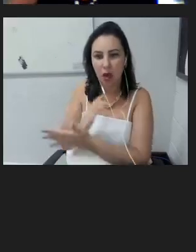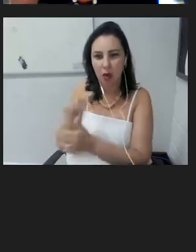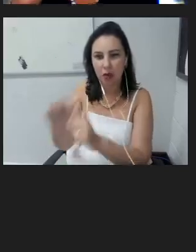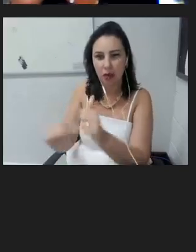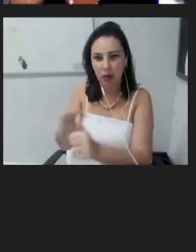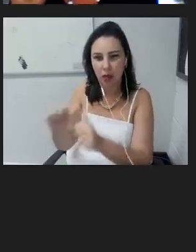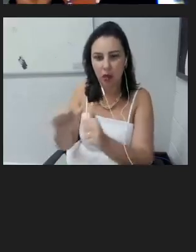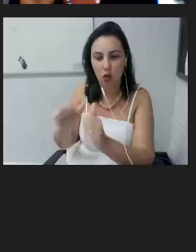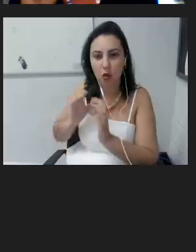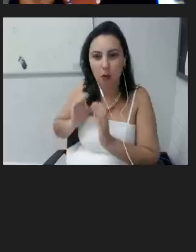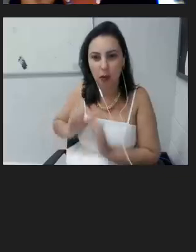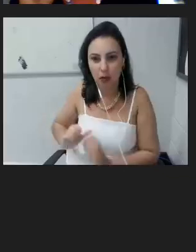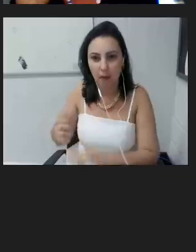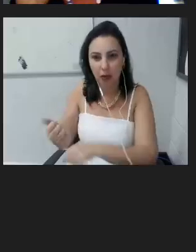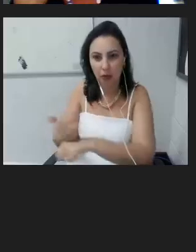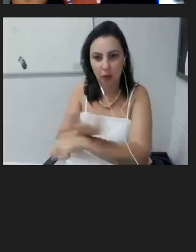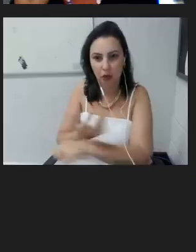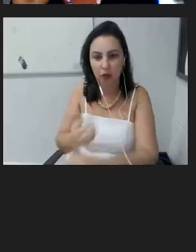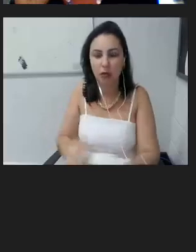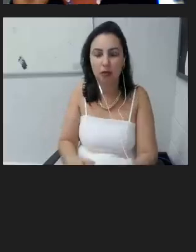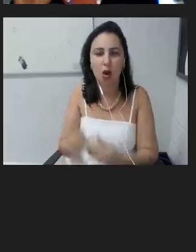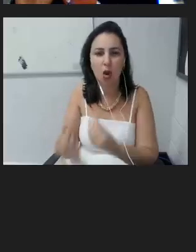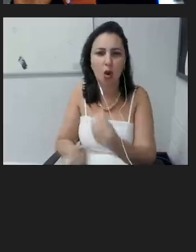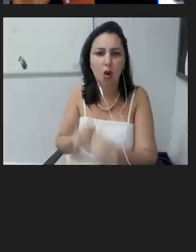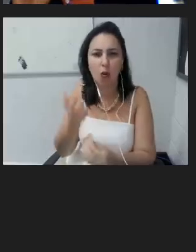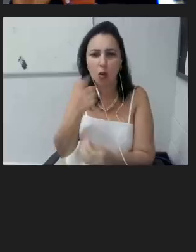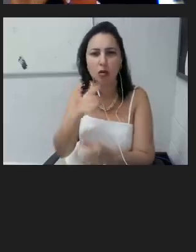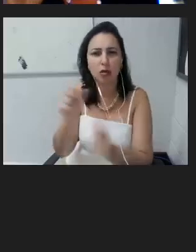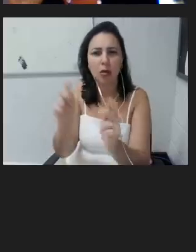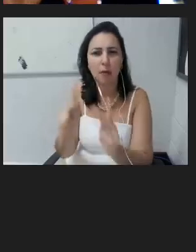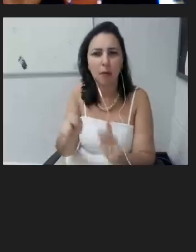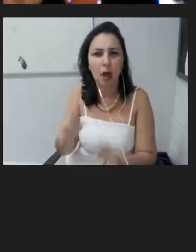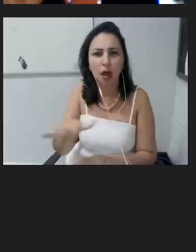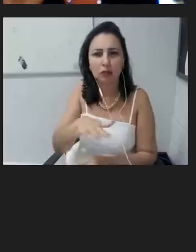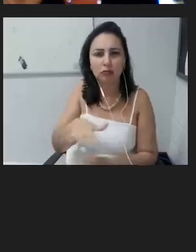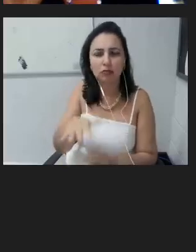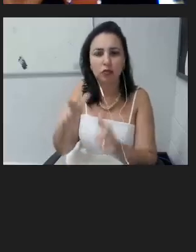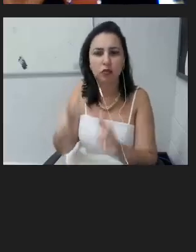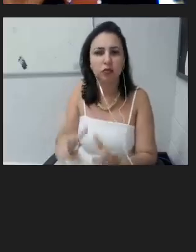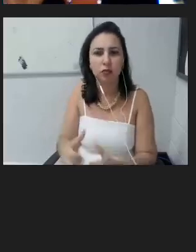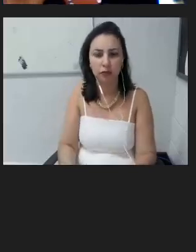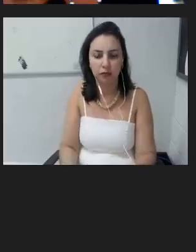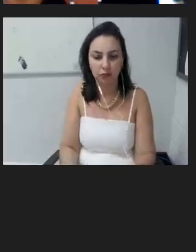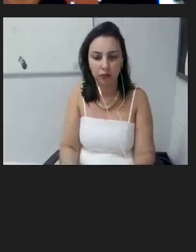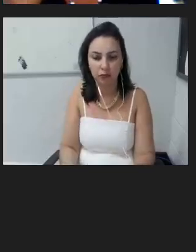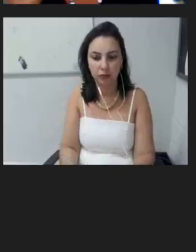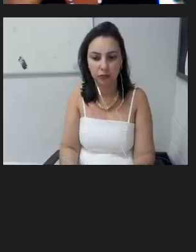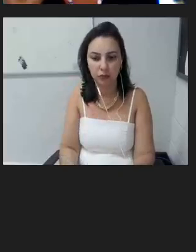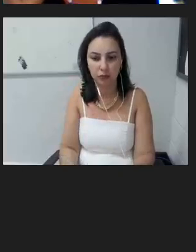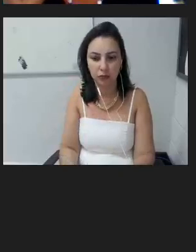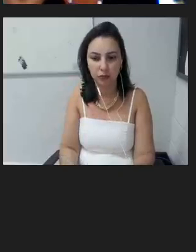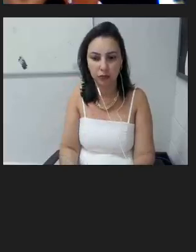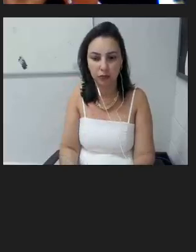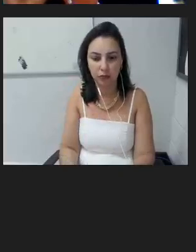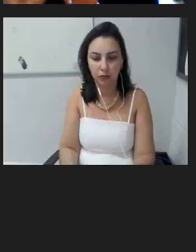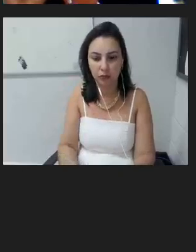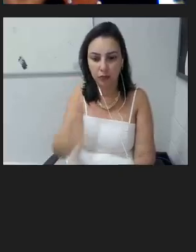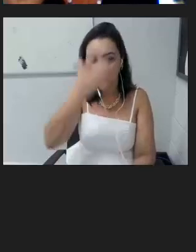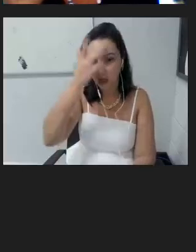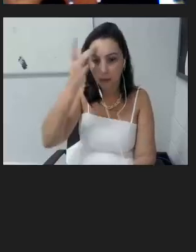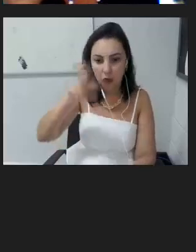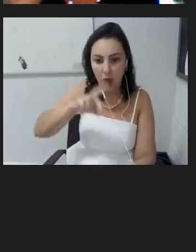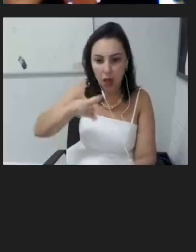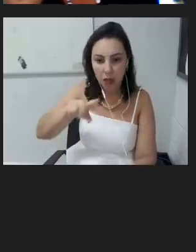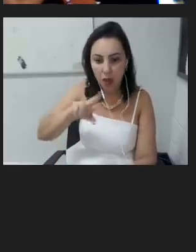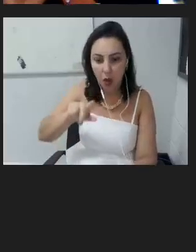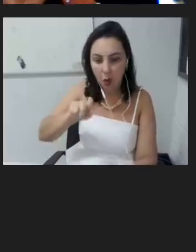Bom, quando a gente fala essa ideia que você traz no destaque, que a pessoa não é o diagnóstico,